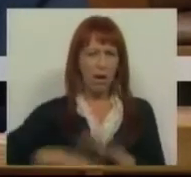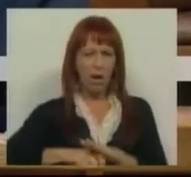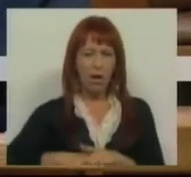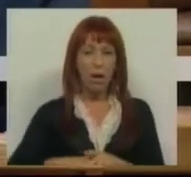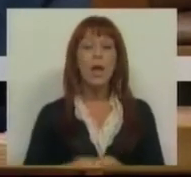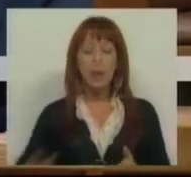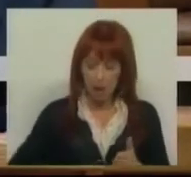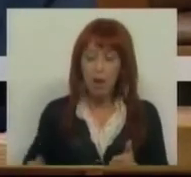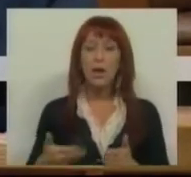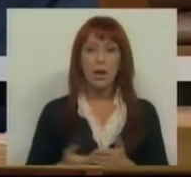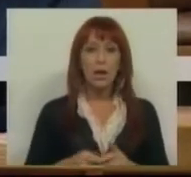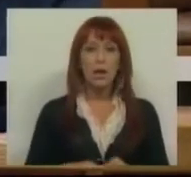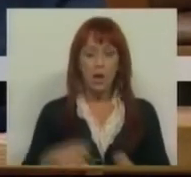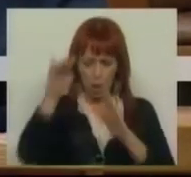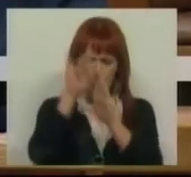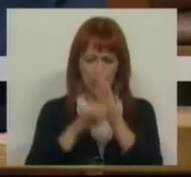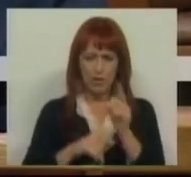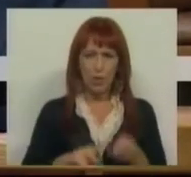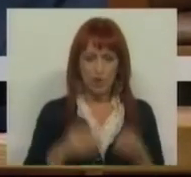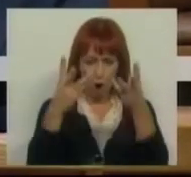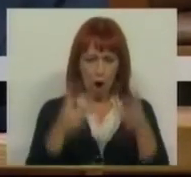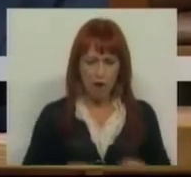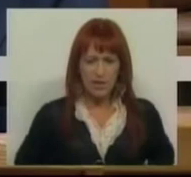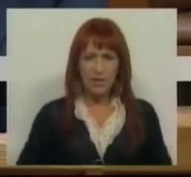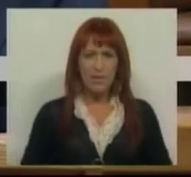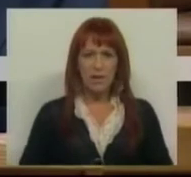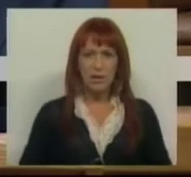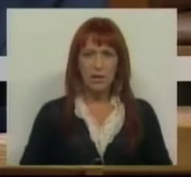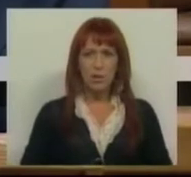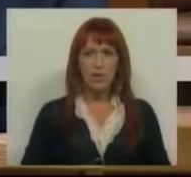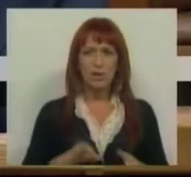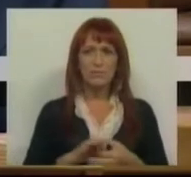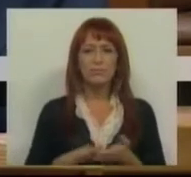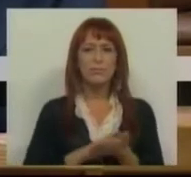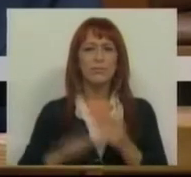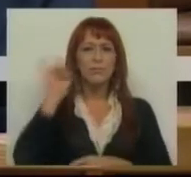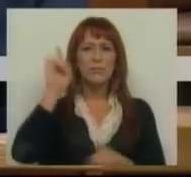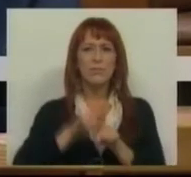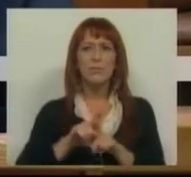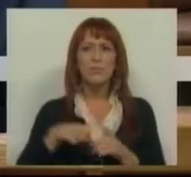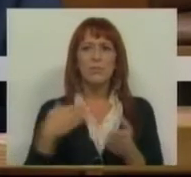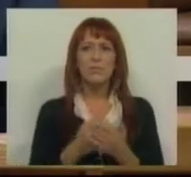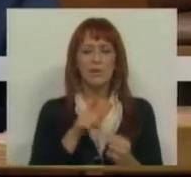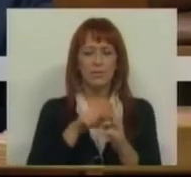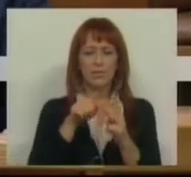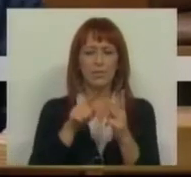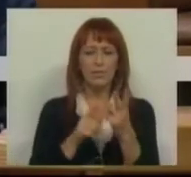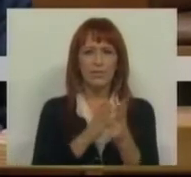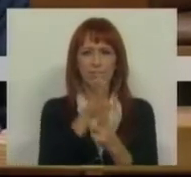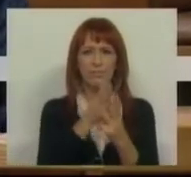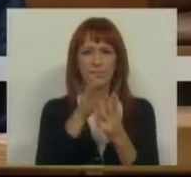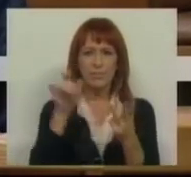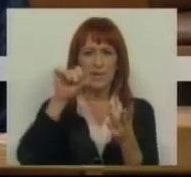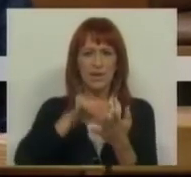e apresenta um programa orçamental que assenta no essencial, focando-se em três eixos